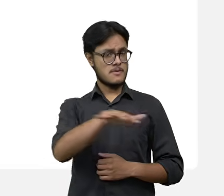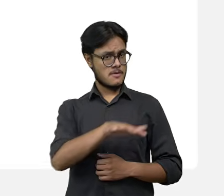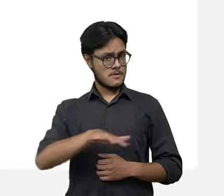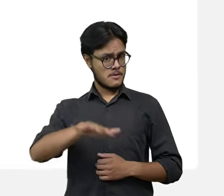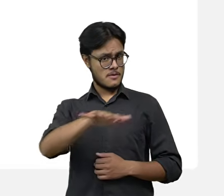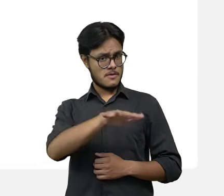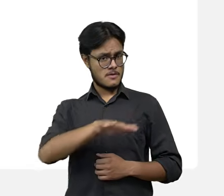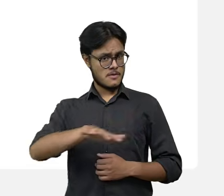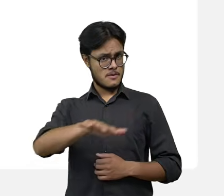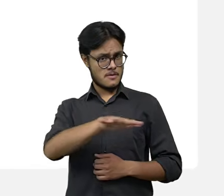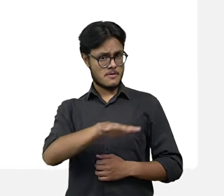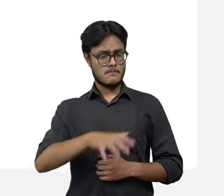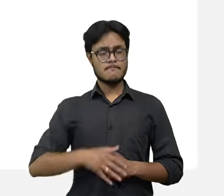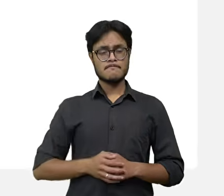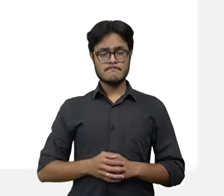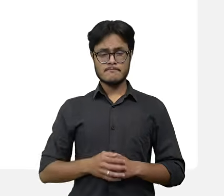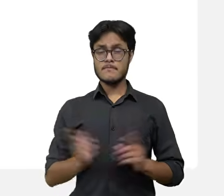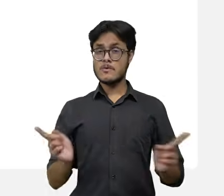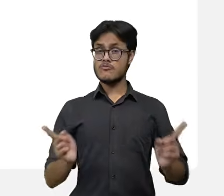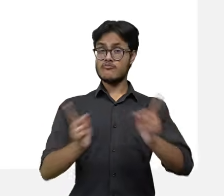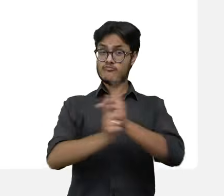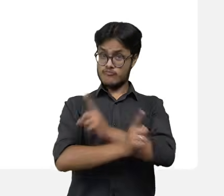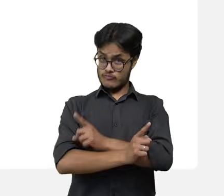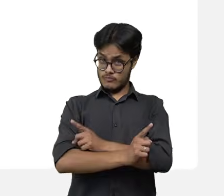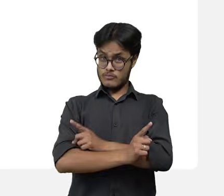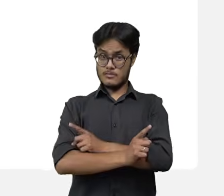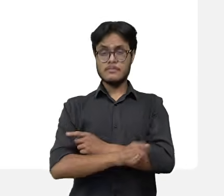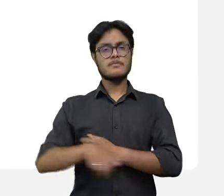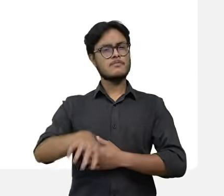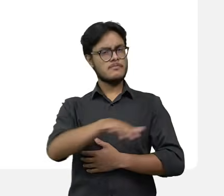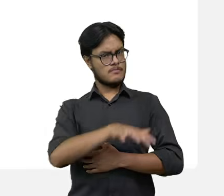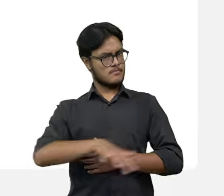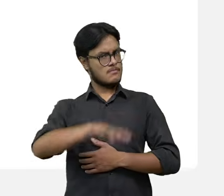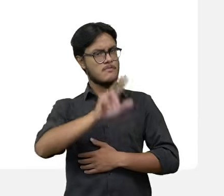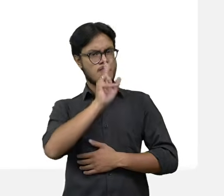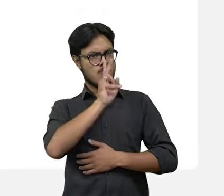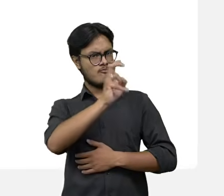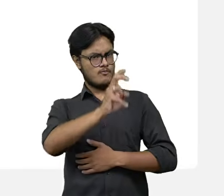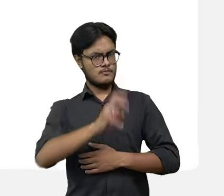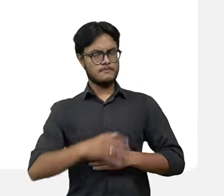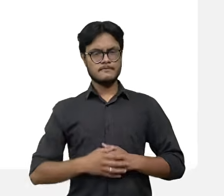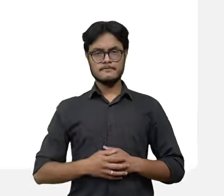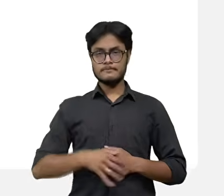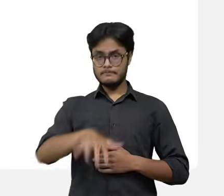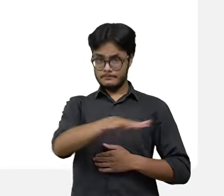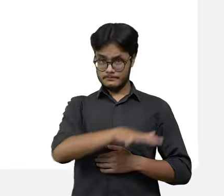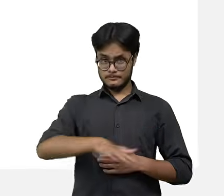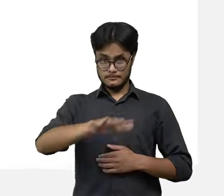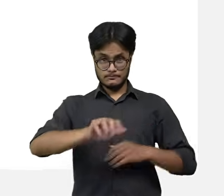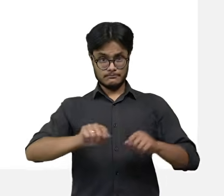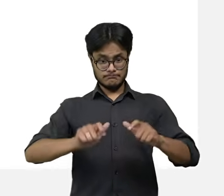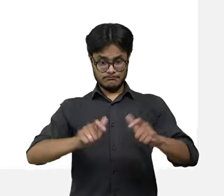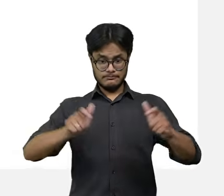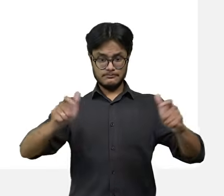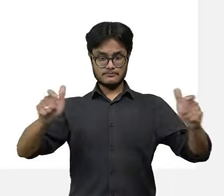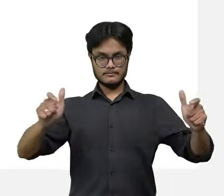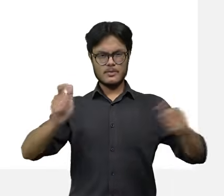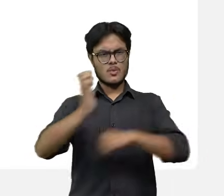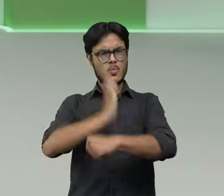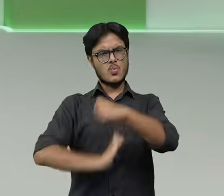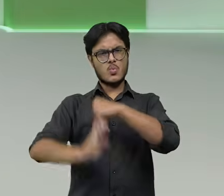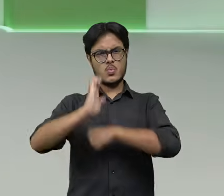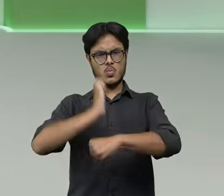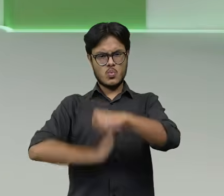A resistência vai ser inversamente proporcional à área. Área maior significa que os elétrons vão